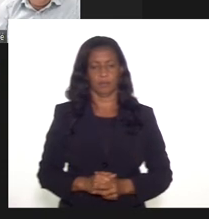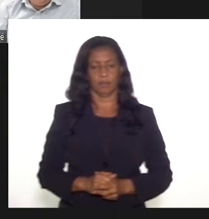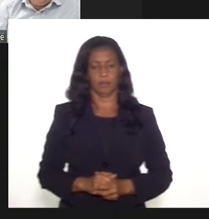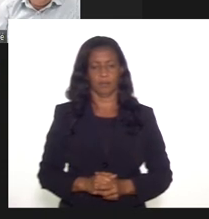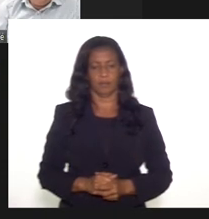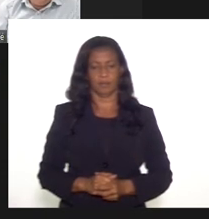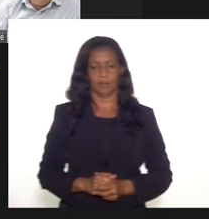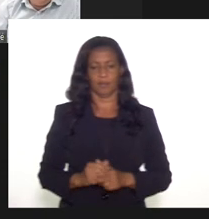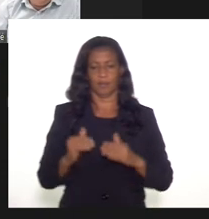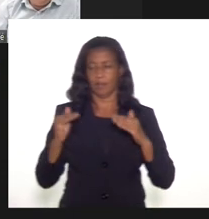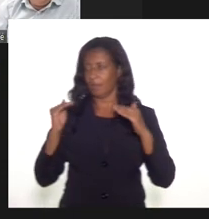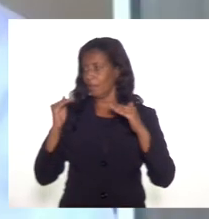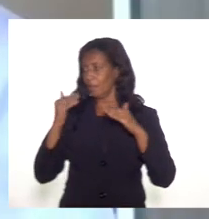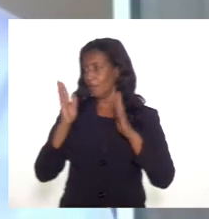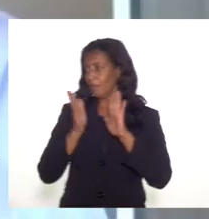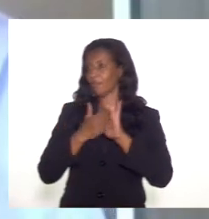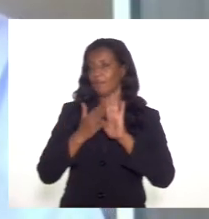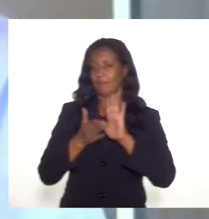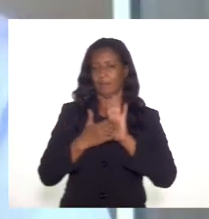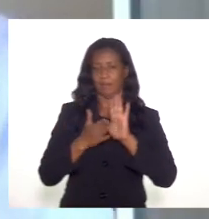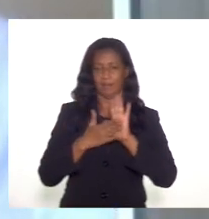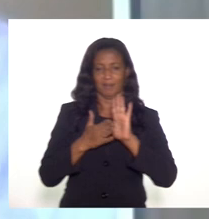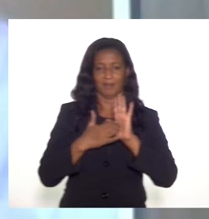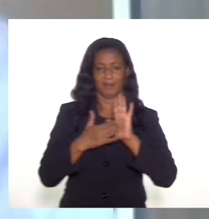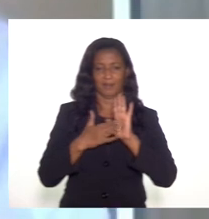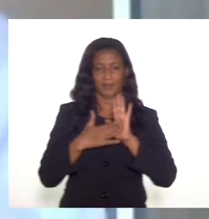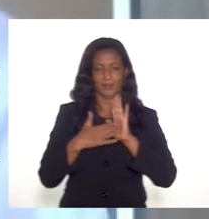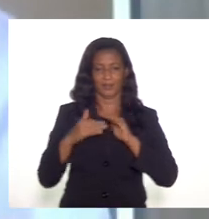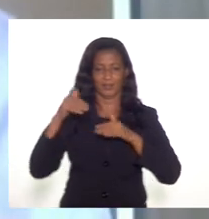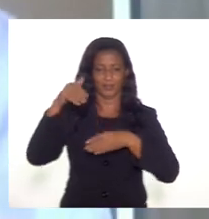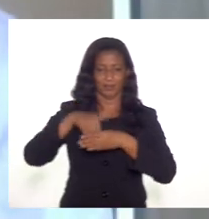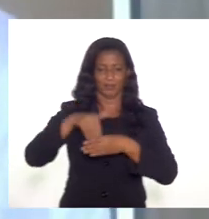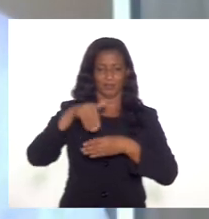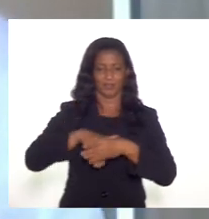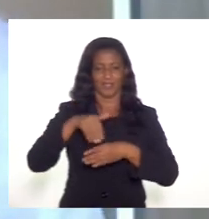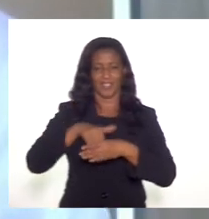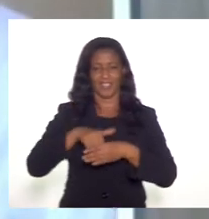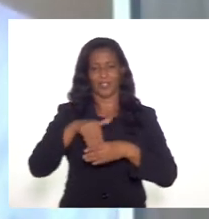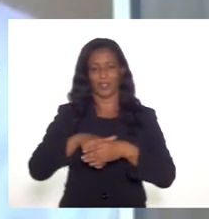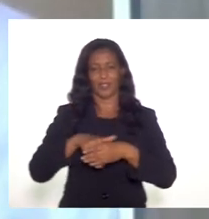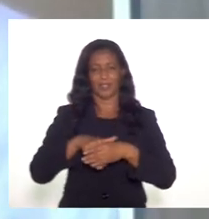Com os pareceres emitidos em votação.